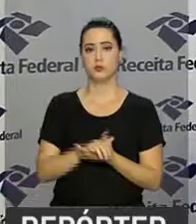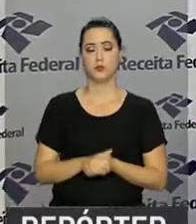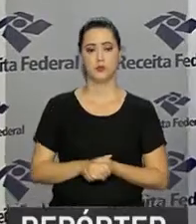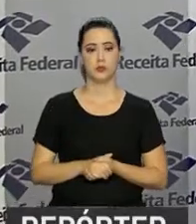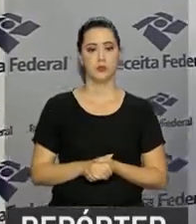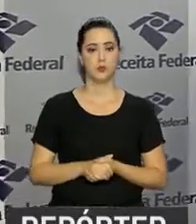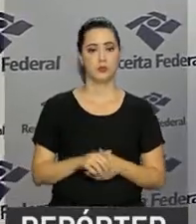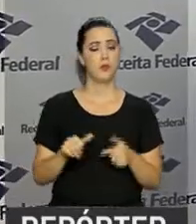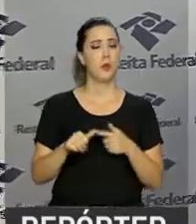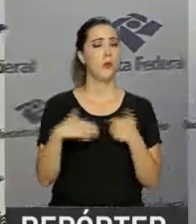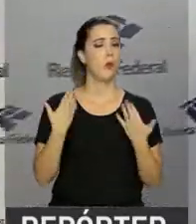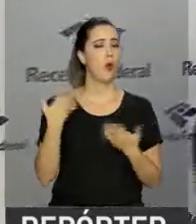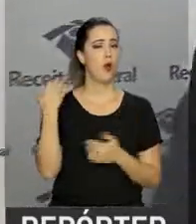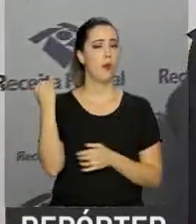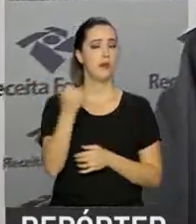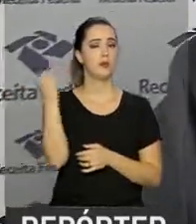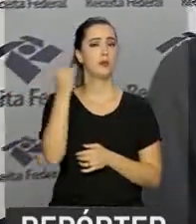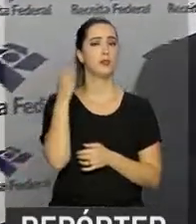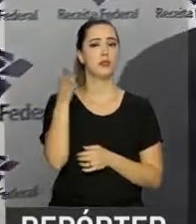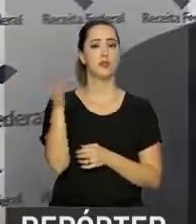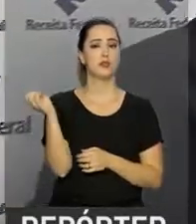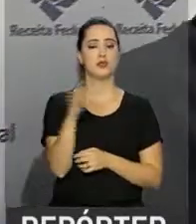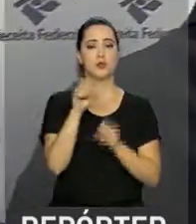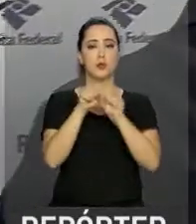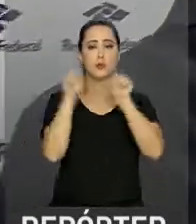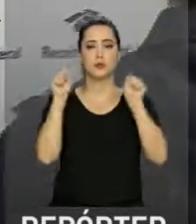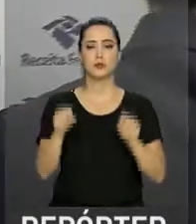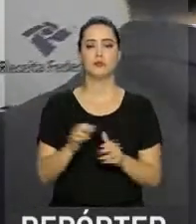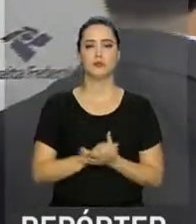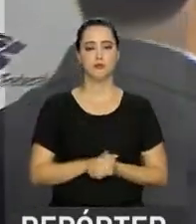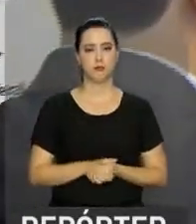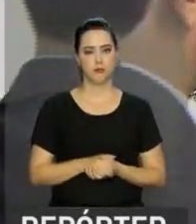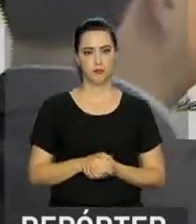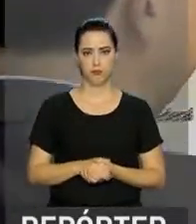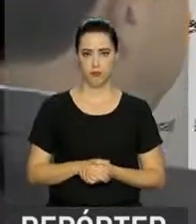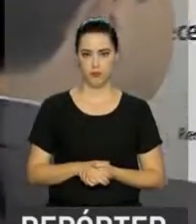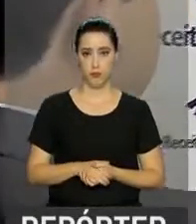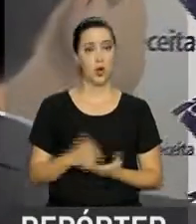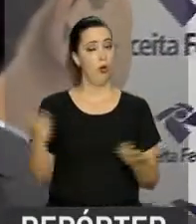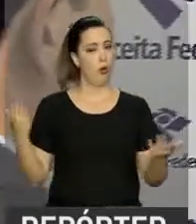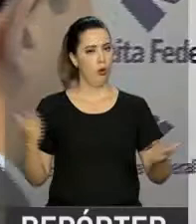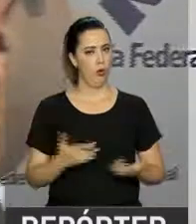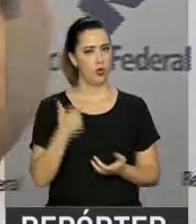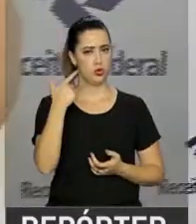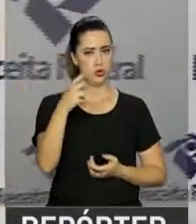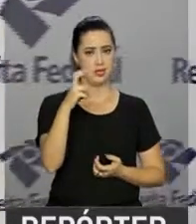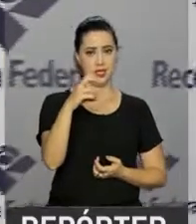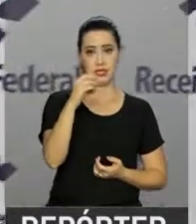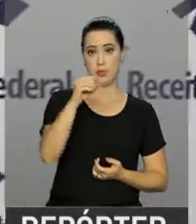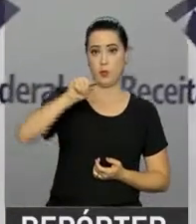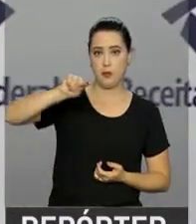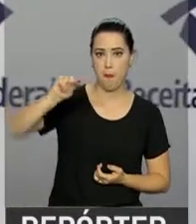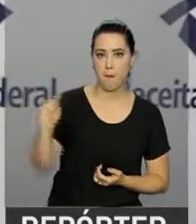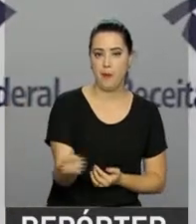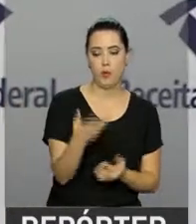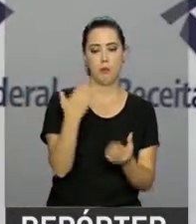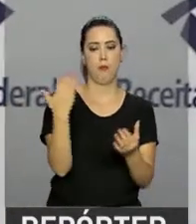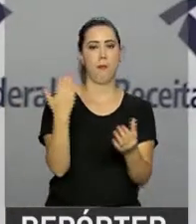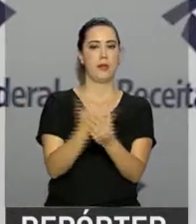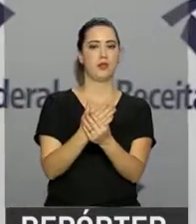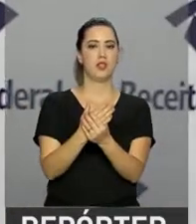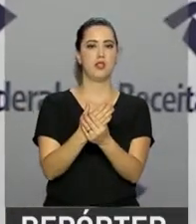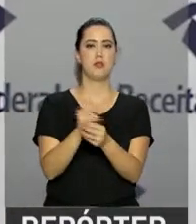importância desse novo sistema essa nova ferramenta a importância que nós temos hoje 150 mil processos aguardando julgamento em primeira instância